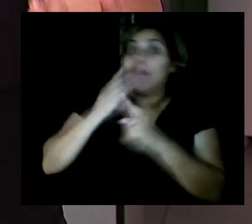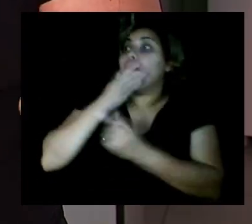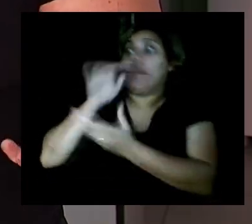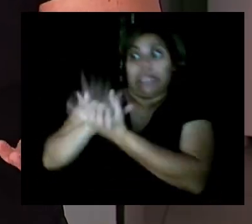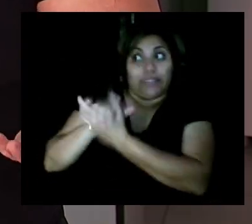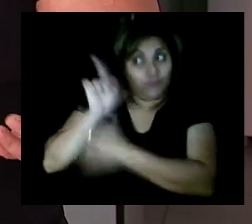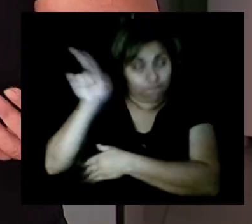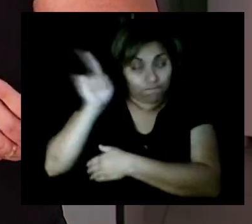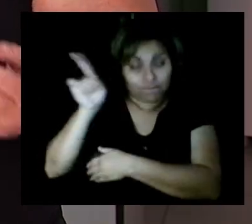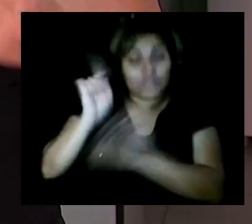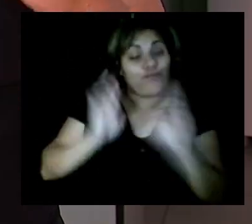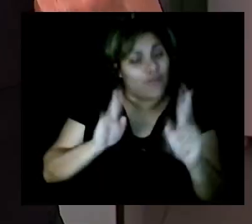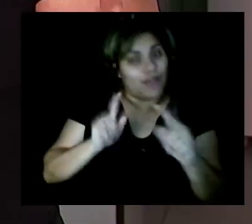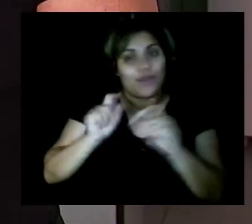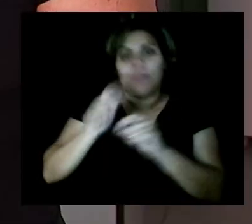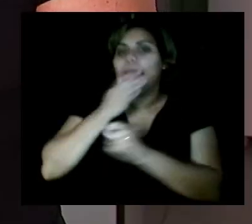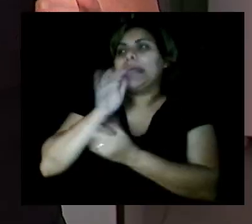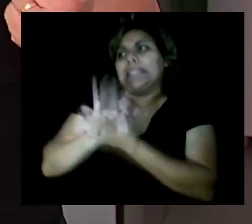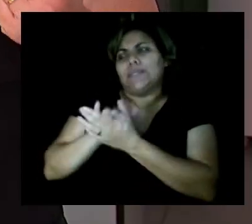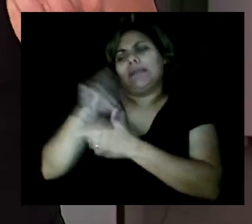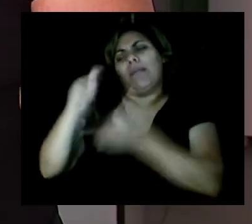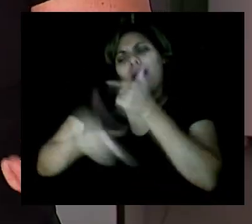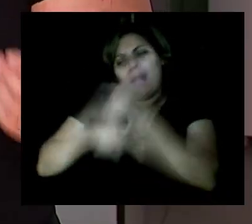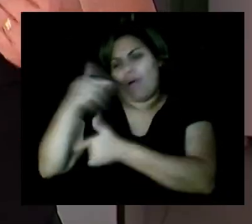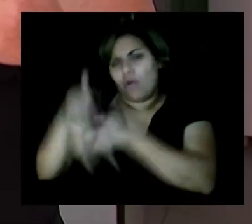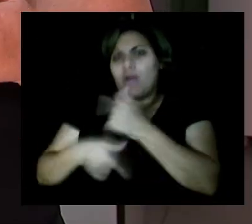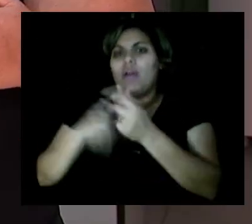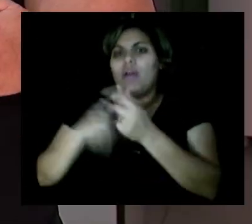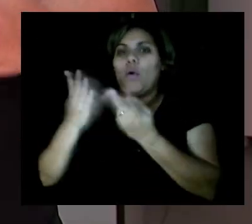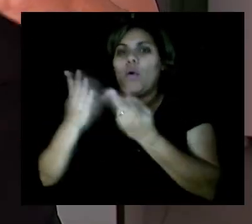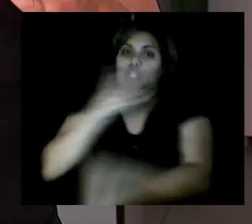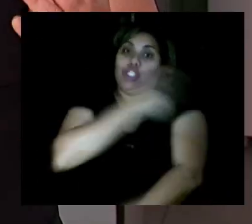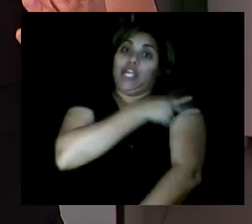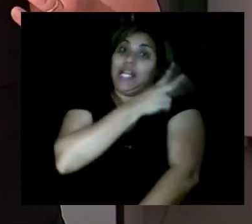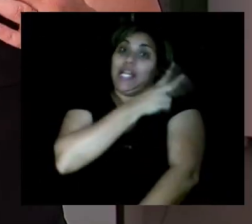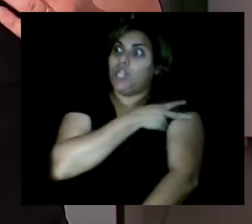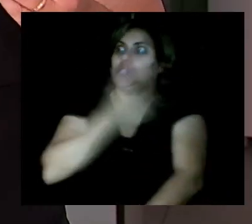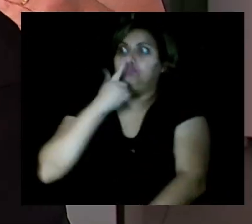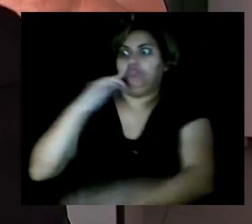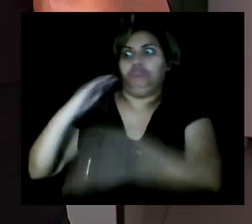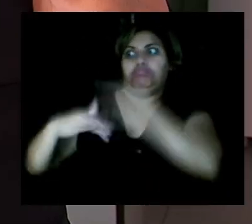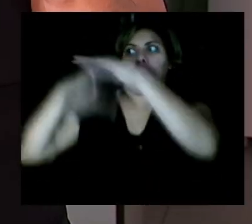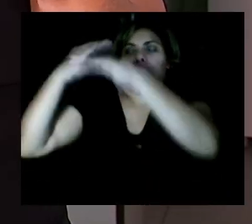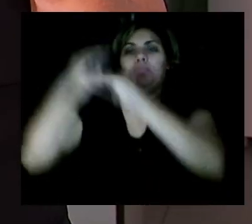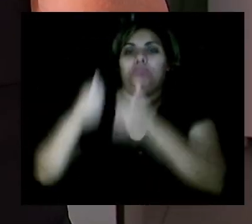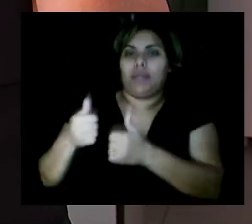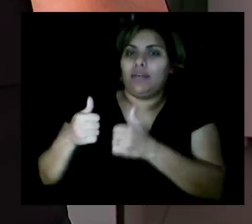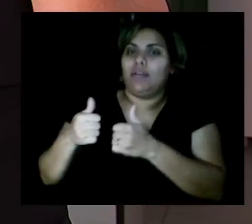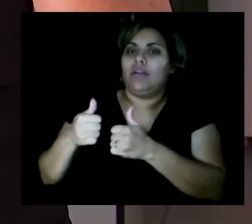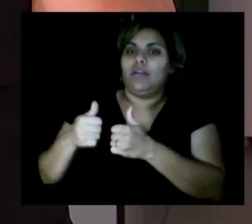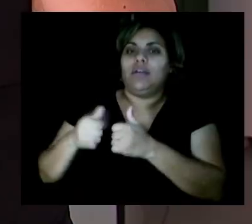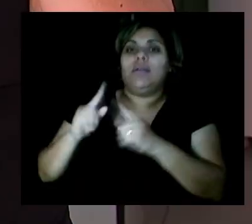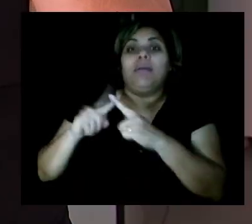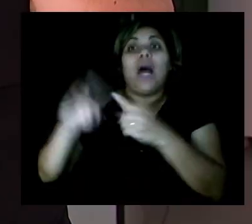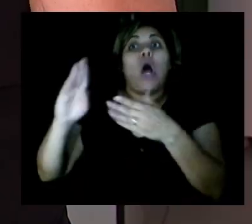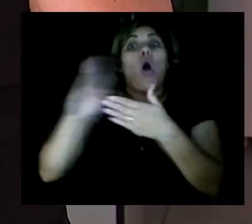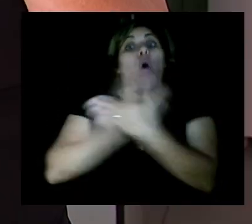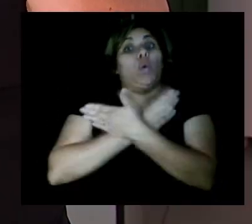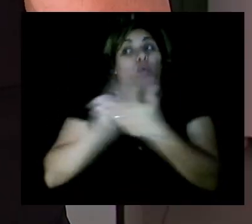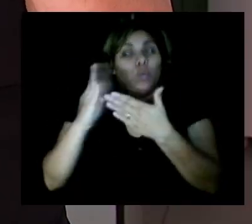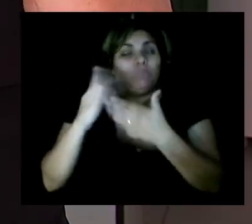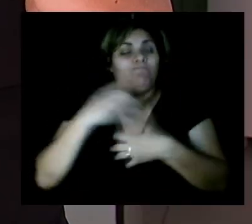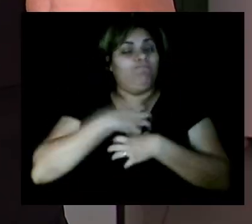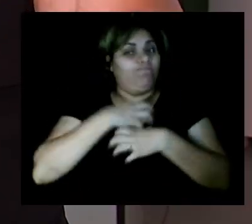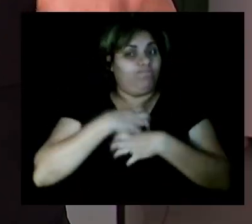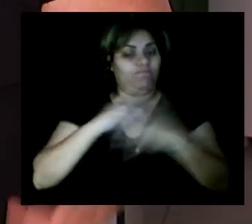meu marido trabalhou, ele é gerente, chegou a ser gerente, teve um desenvolvimento. Só que, assim, algumas partes, né, alguns